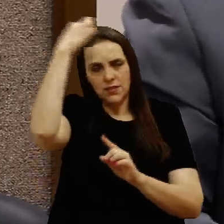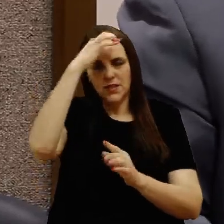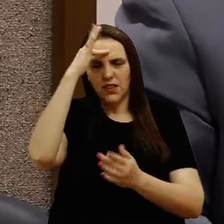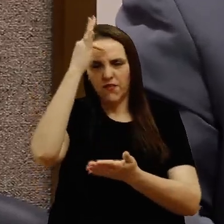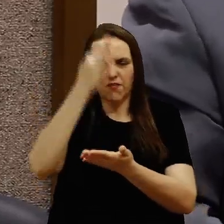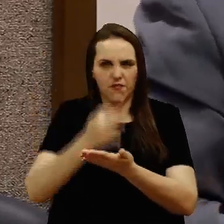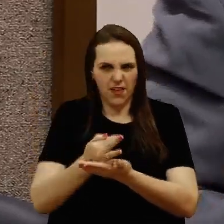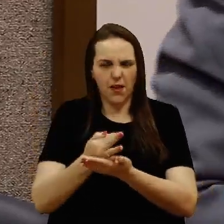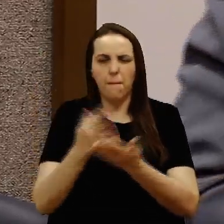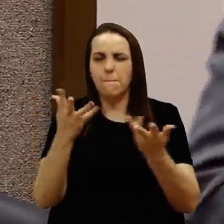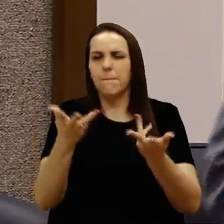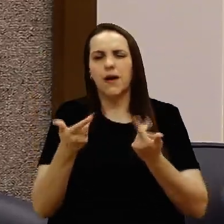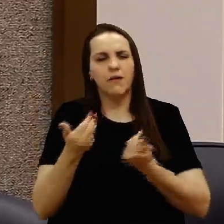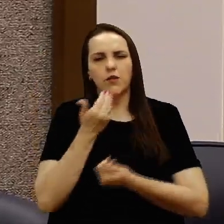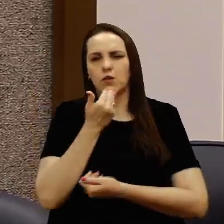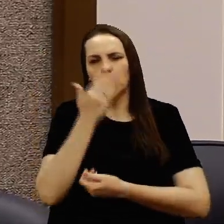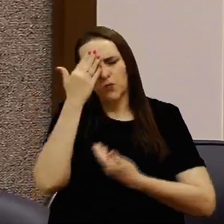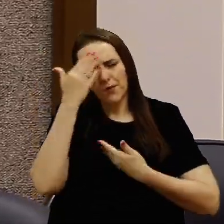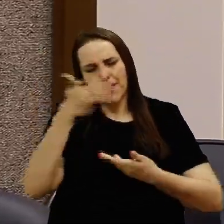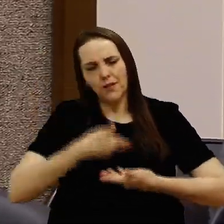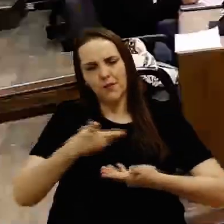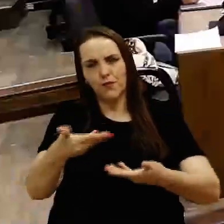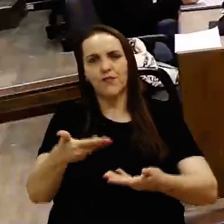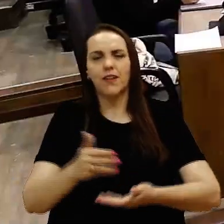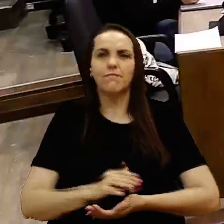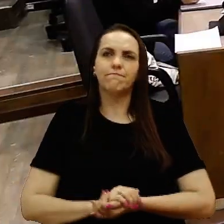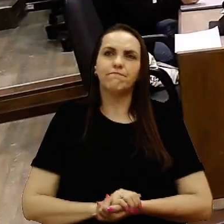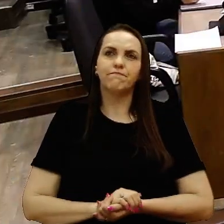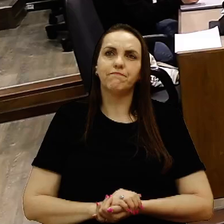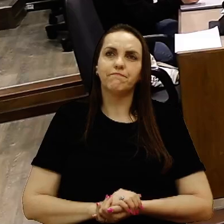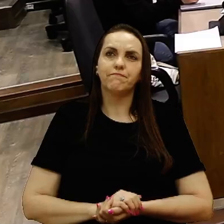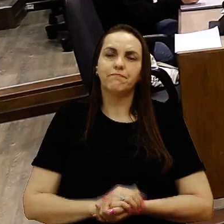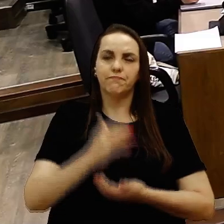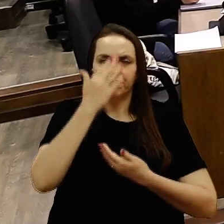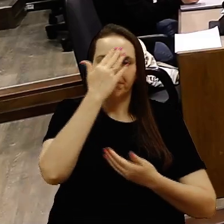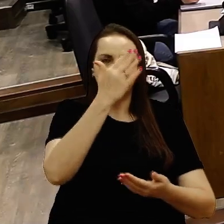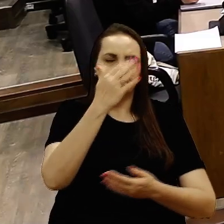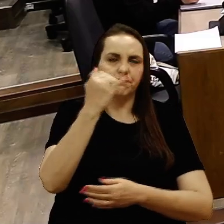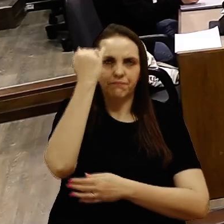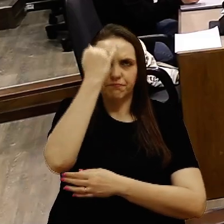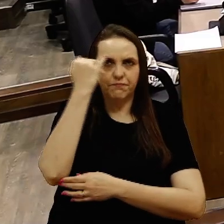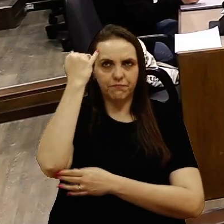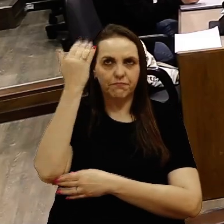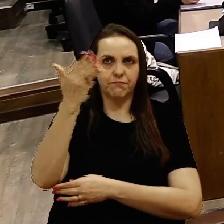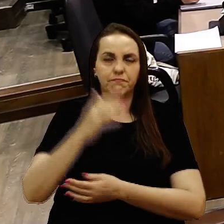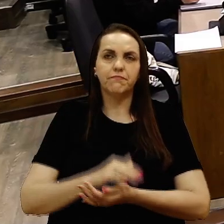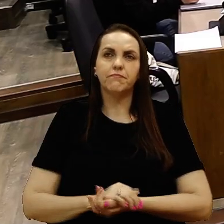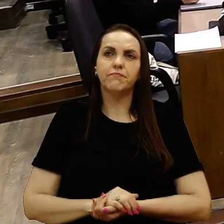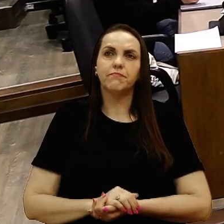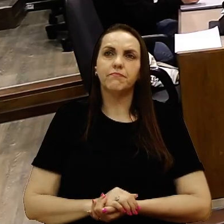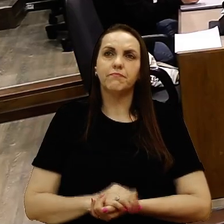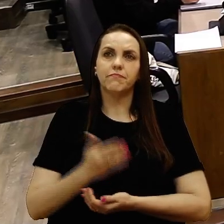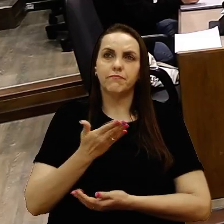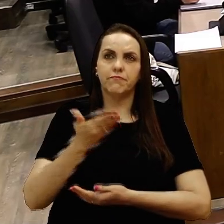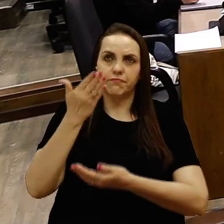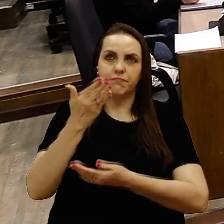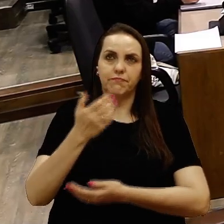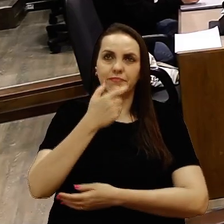maravilhoso o almoço. Era isso, senhor presidente. Obrigado, vereador Zé D'Ambrosio. Com a palavra, vereador Tenente Cristiano Becker.